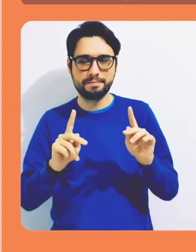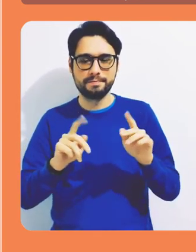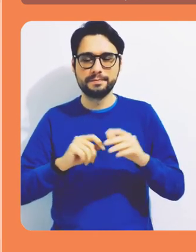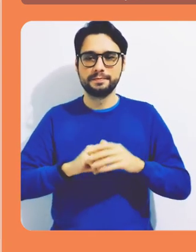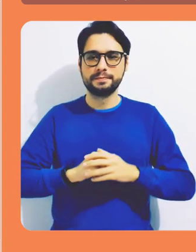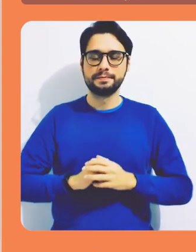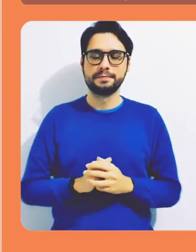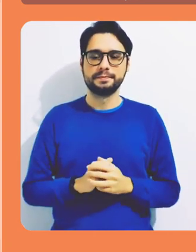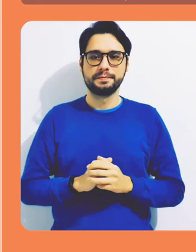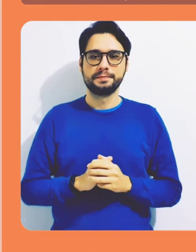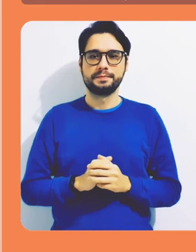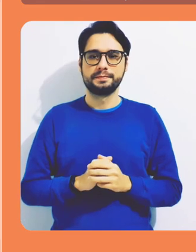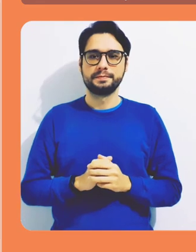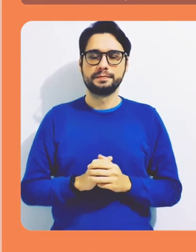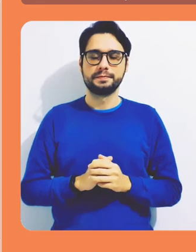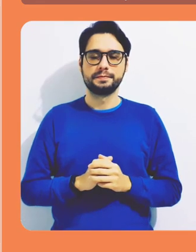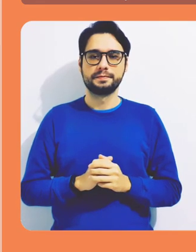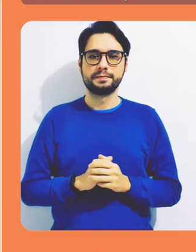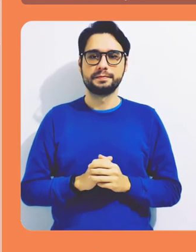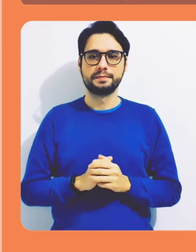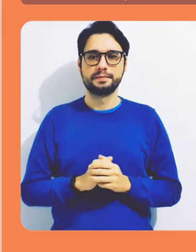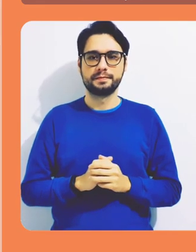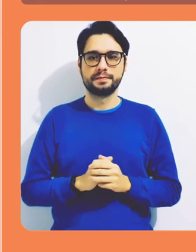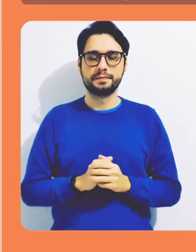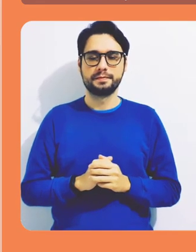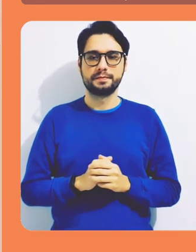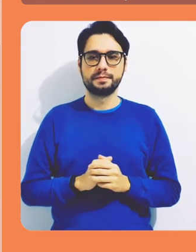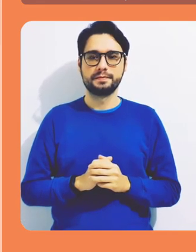web. Eu vou isso aqui em cima.